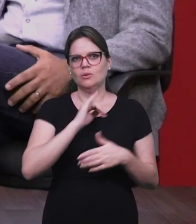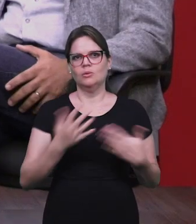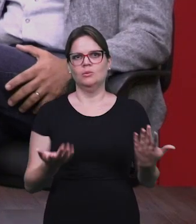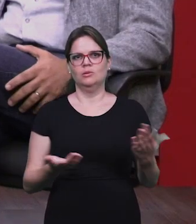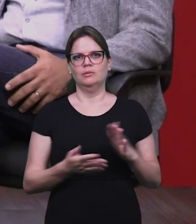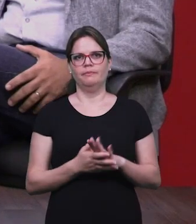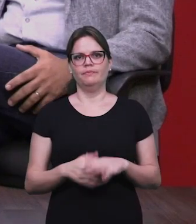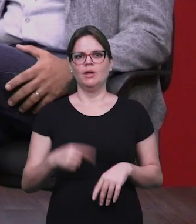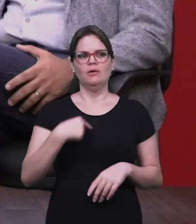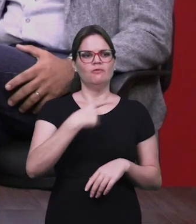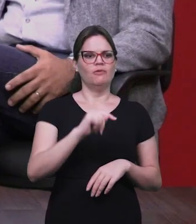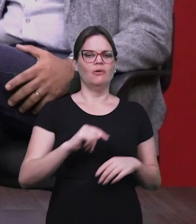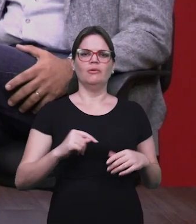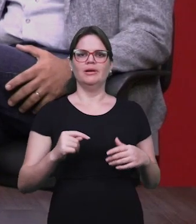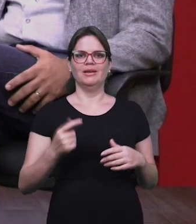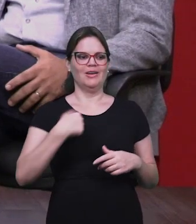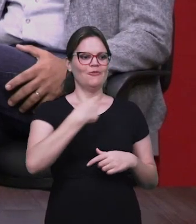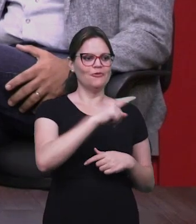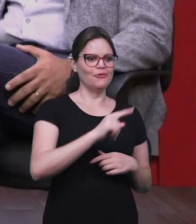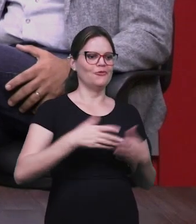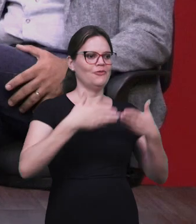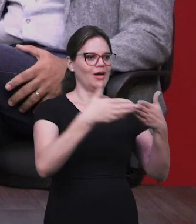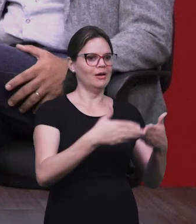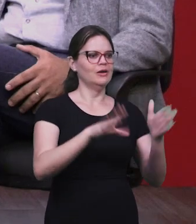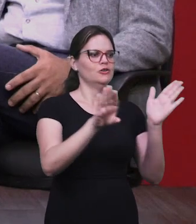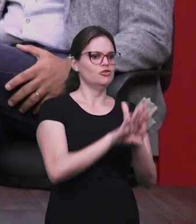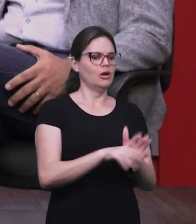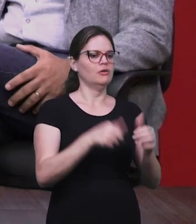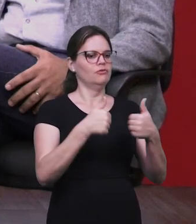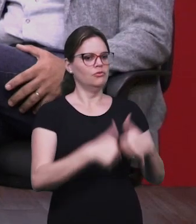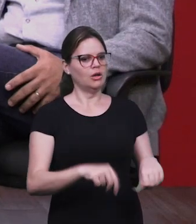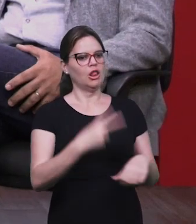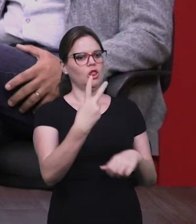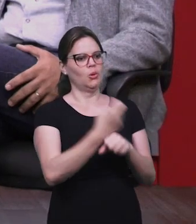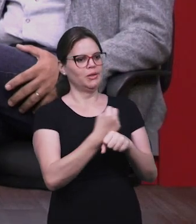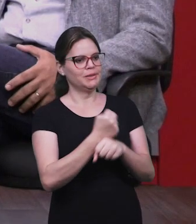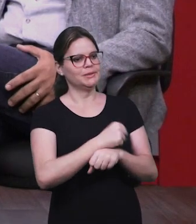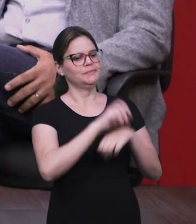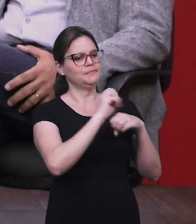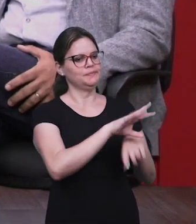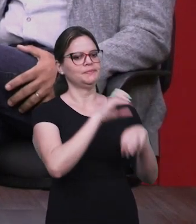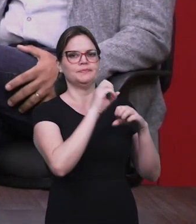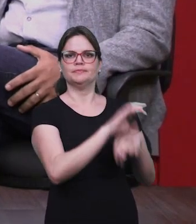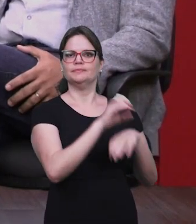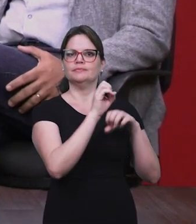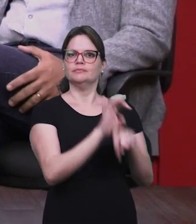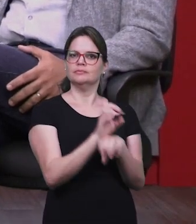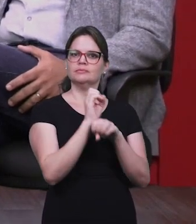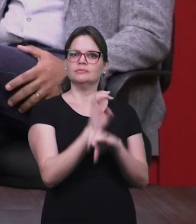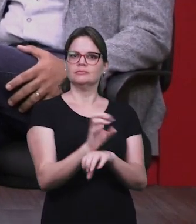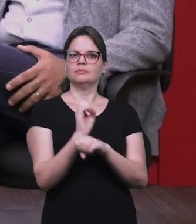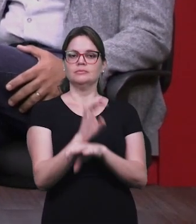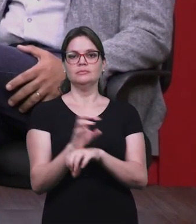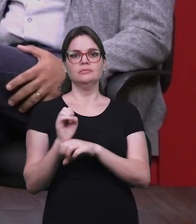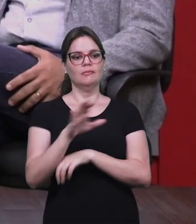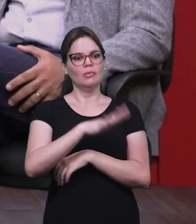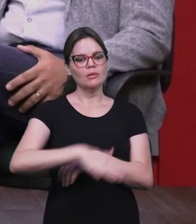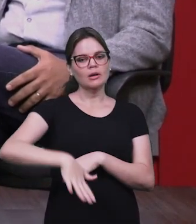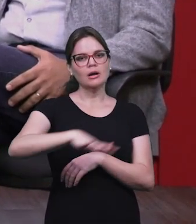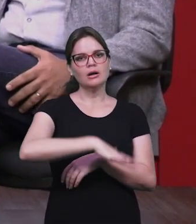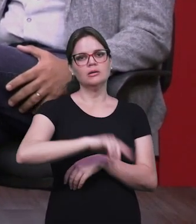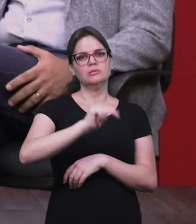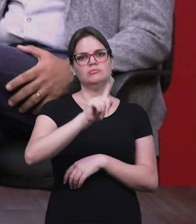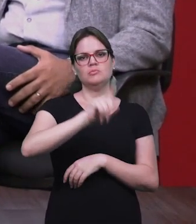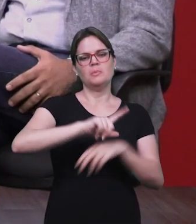seja, ele diz assim, foi lá, fez a viagem, né, ficou ali 2 anos com eles,